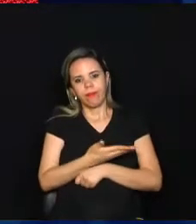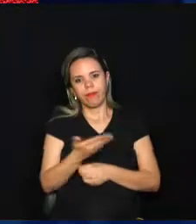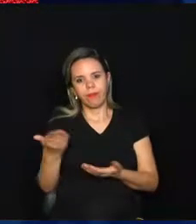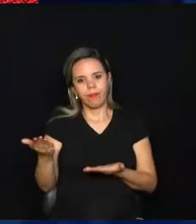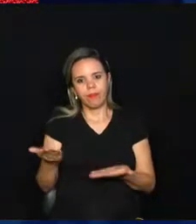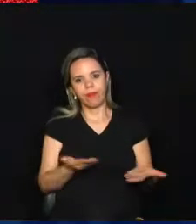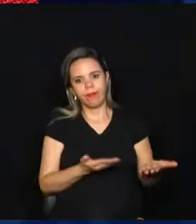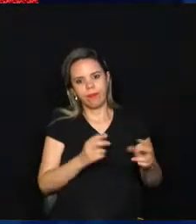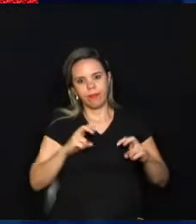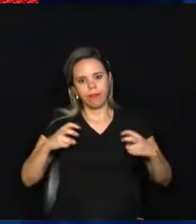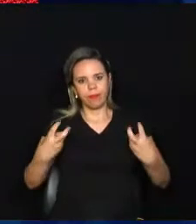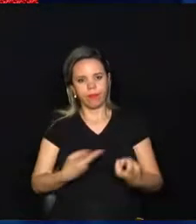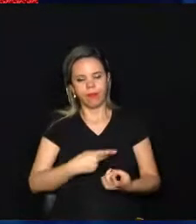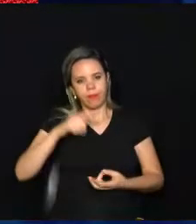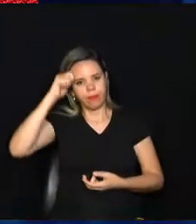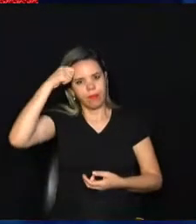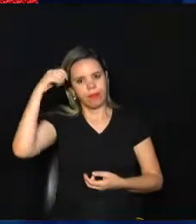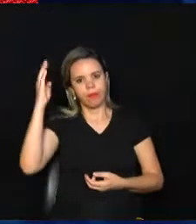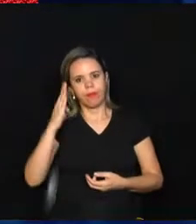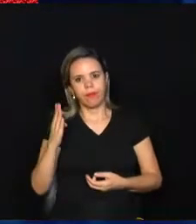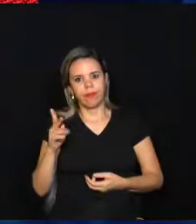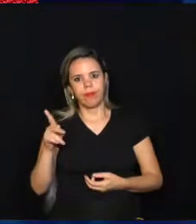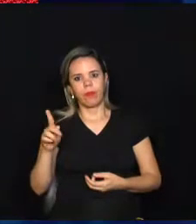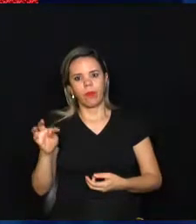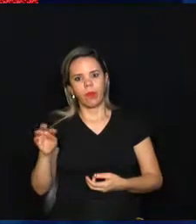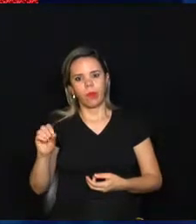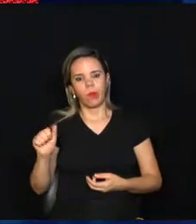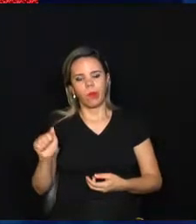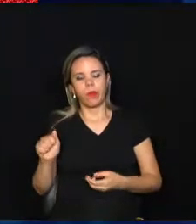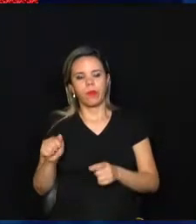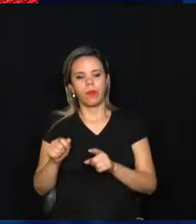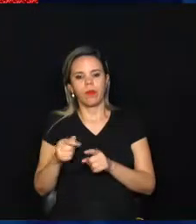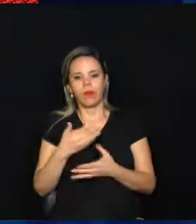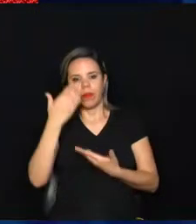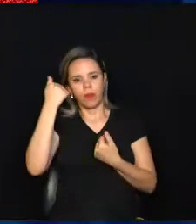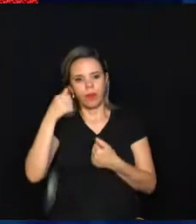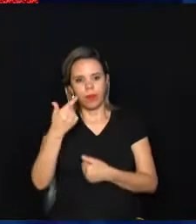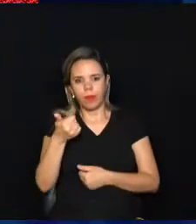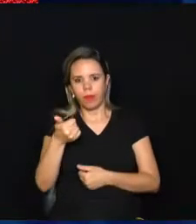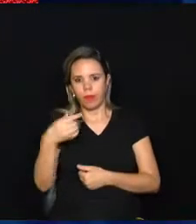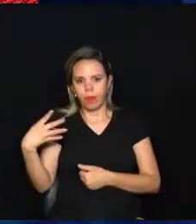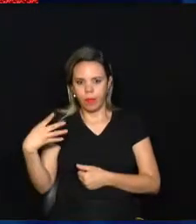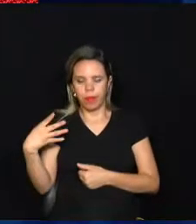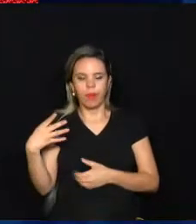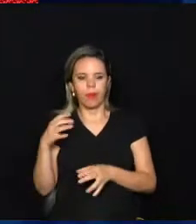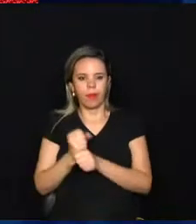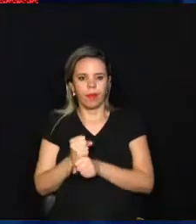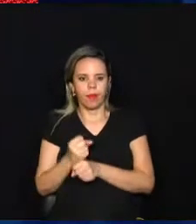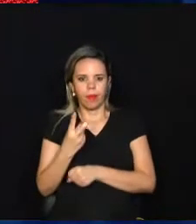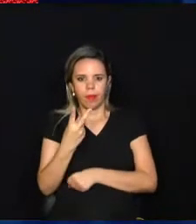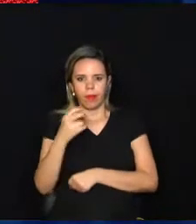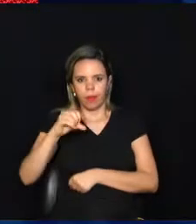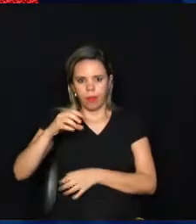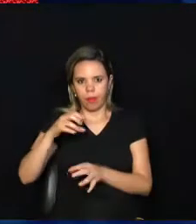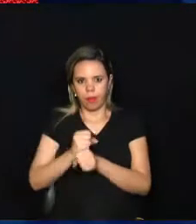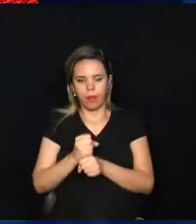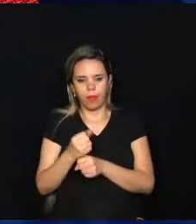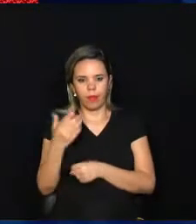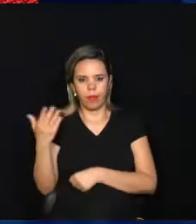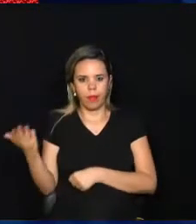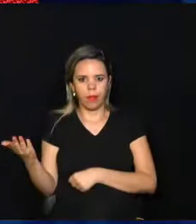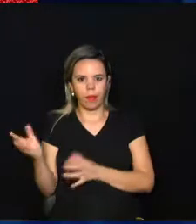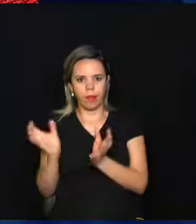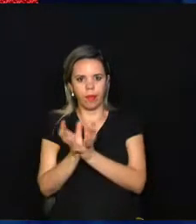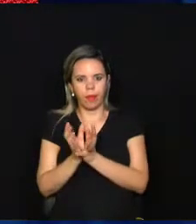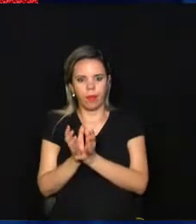no Moisés Lucarelli o Brasil de Pelotas. A Macaca é a 14ª colocada com 29 pontos e a